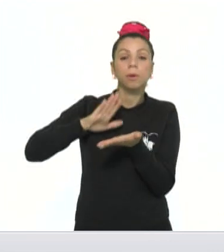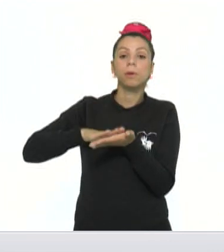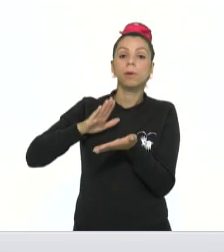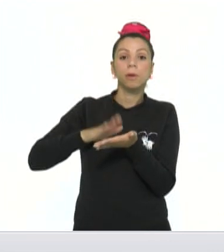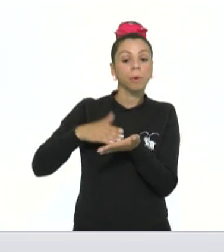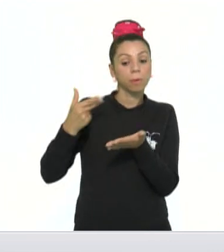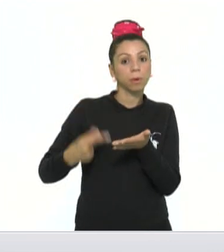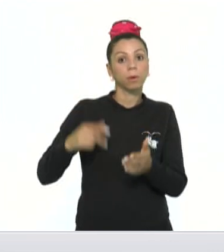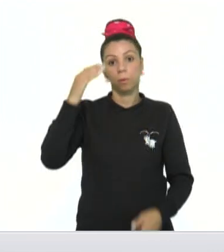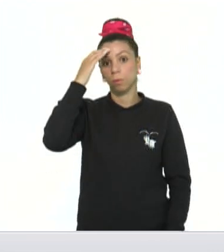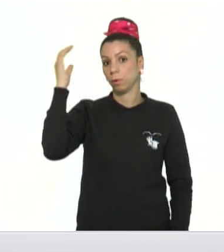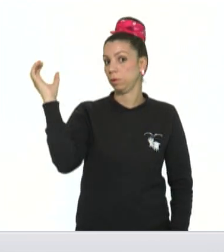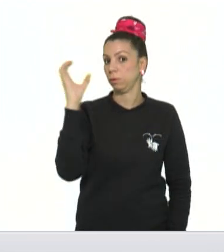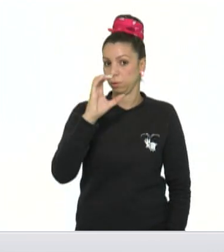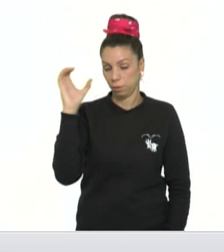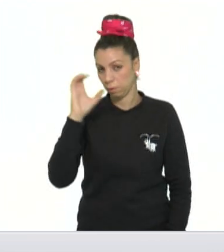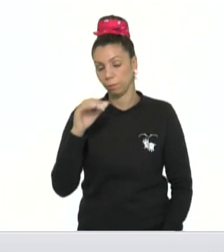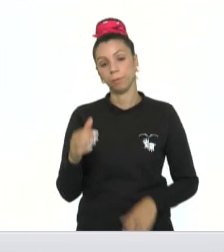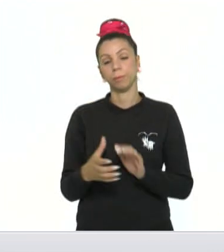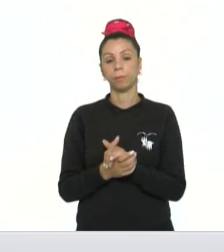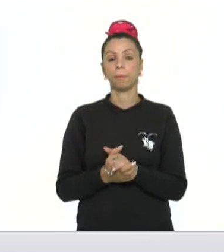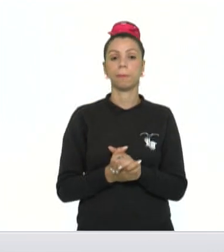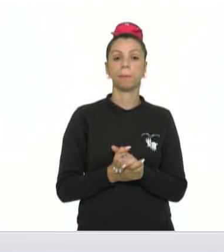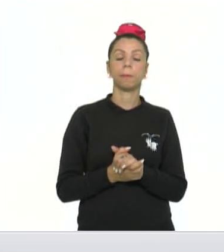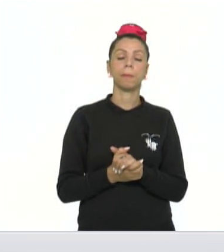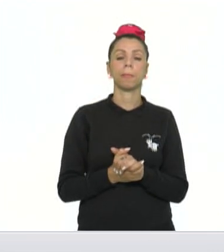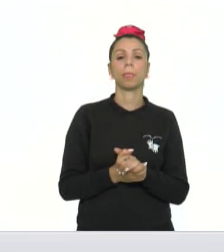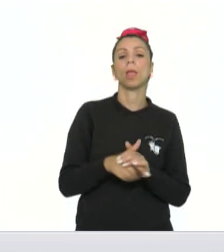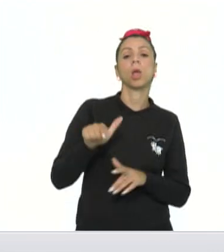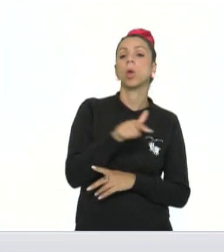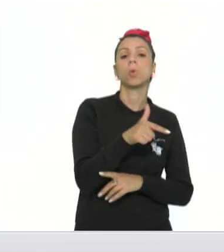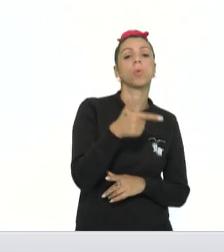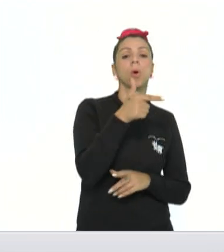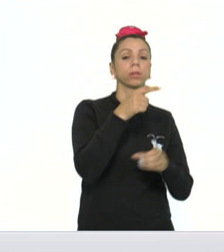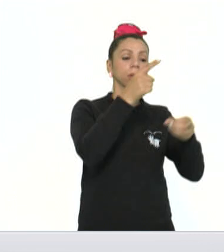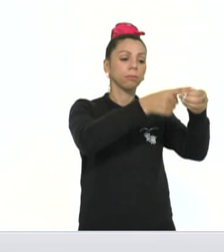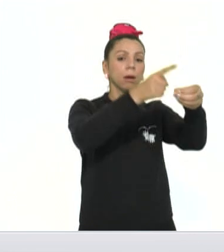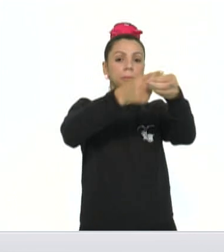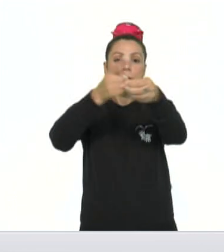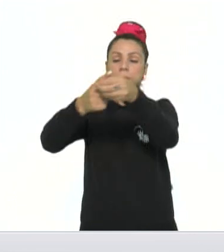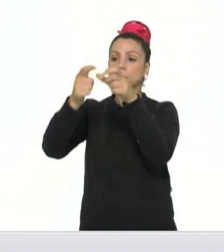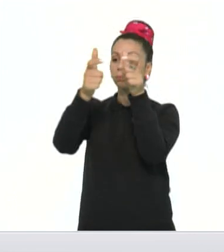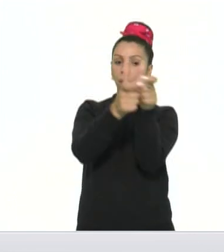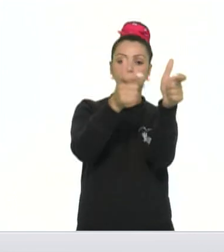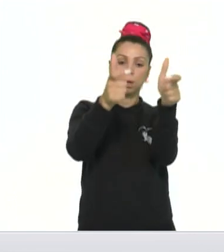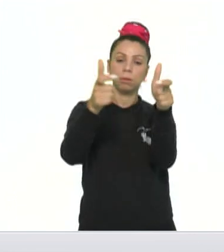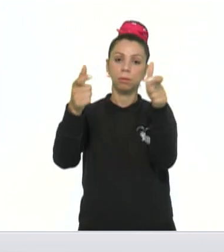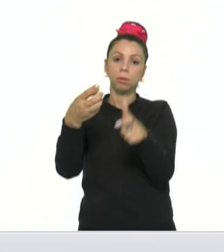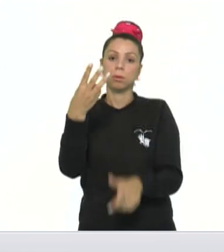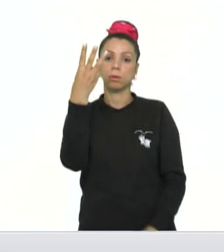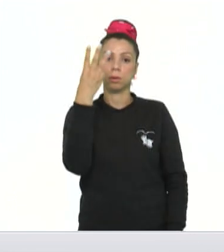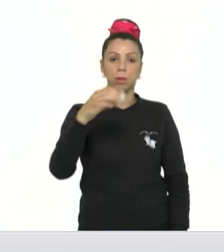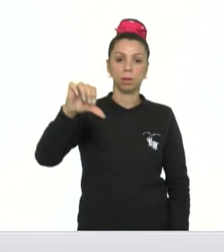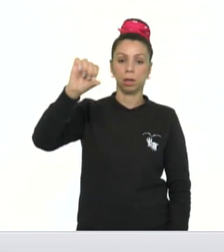Curitiba. Já nos demais municípios paranaenses, o crescimento no valor recebido foi de